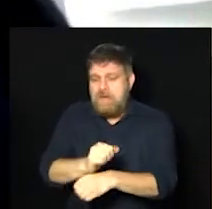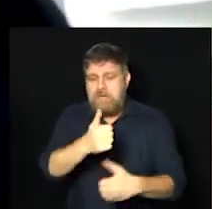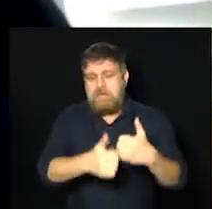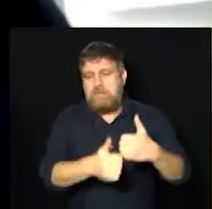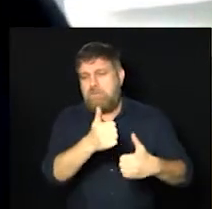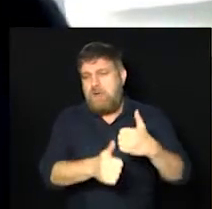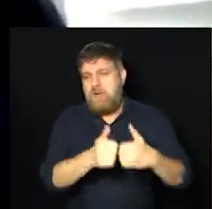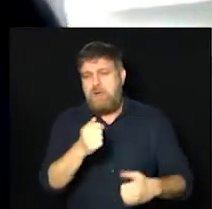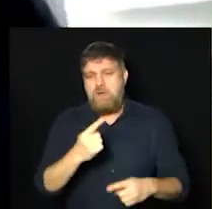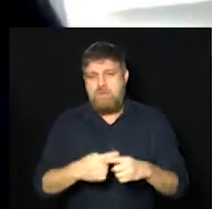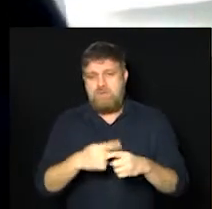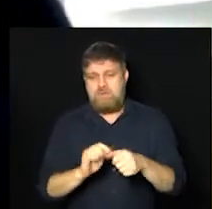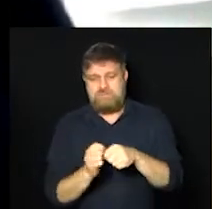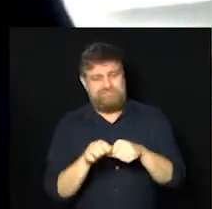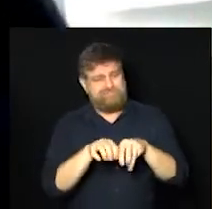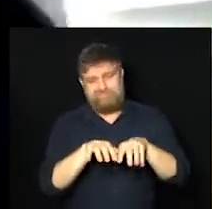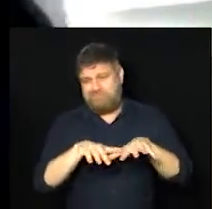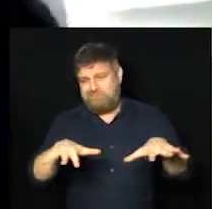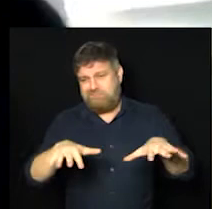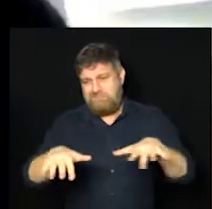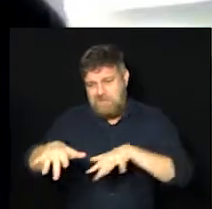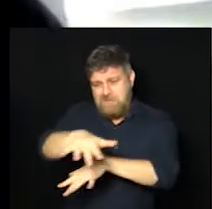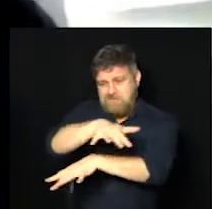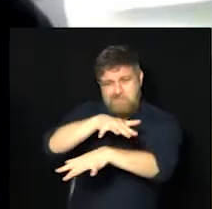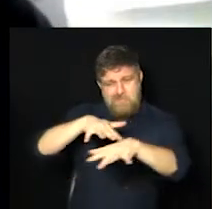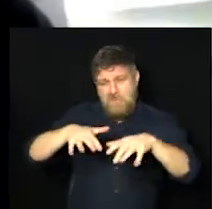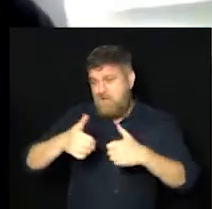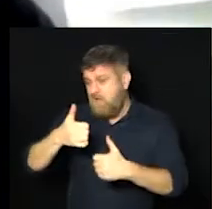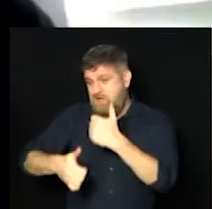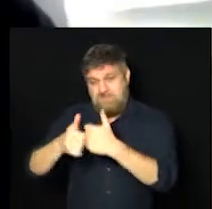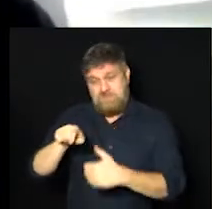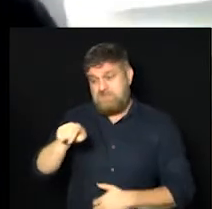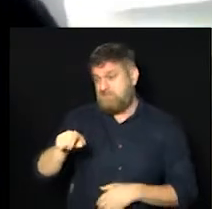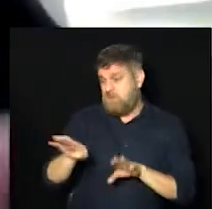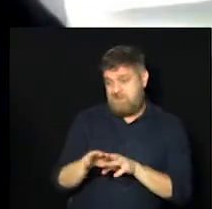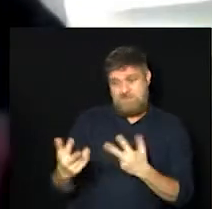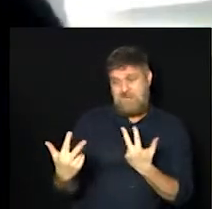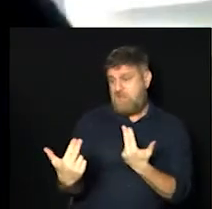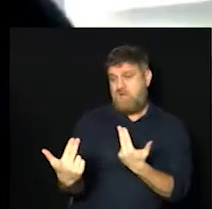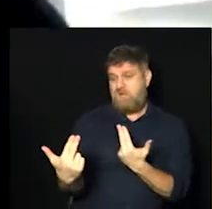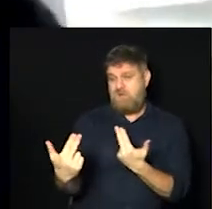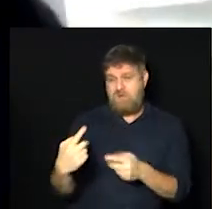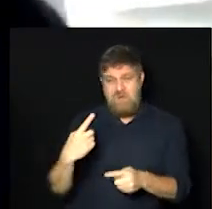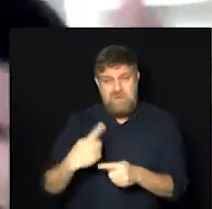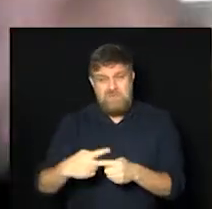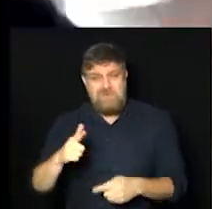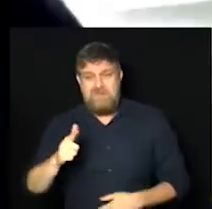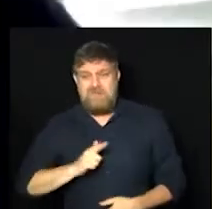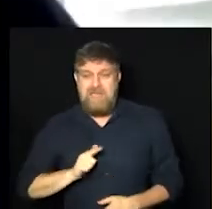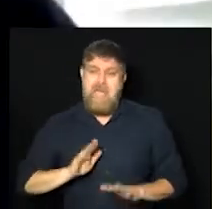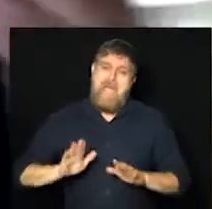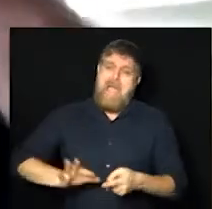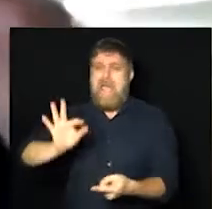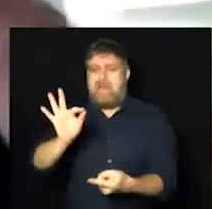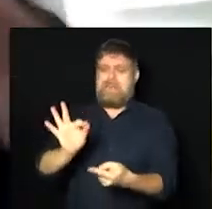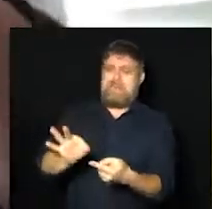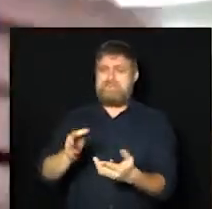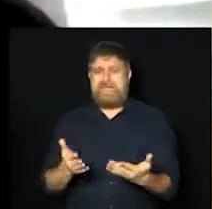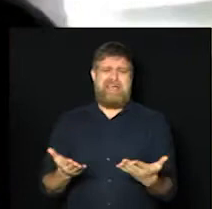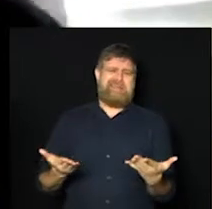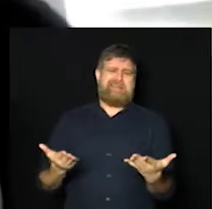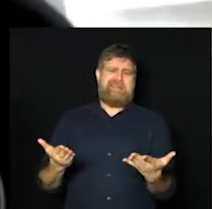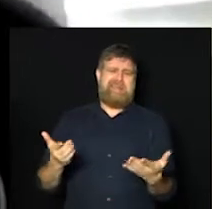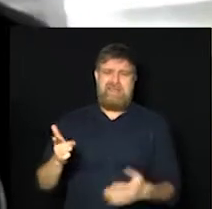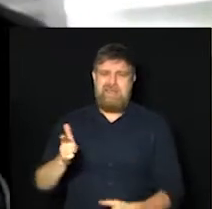porque contaminação, o futebol também pode propiciar, porque está aí, mas tem testagem. Entrou